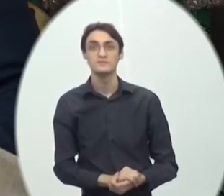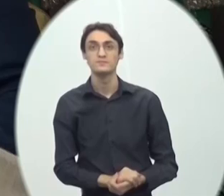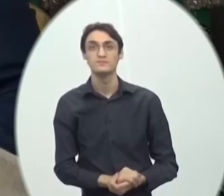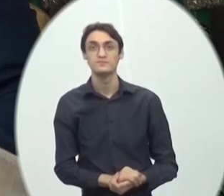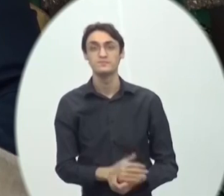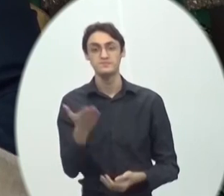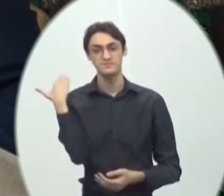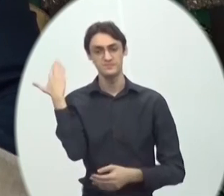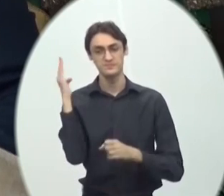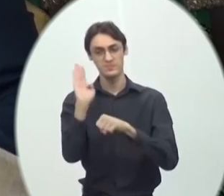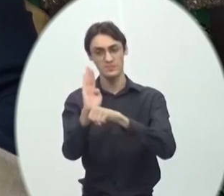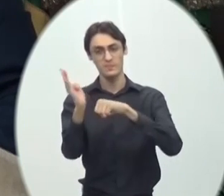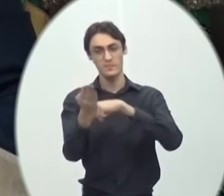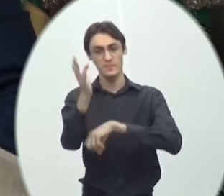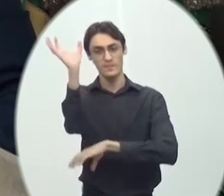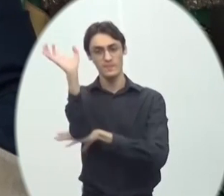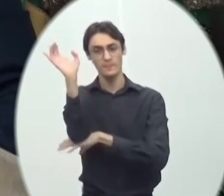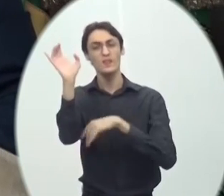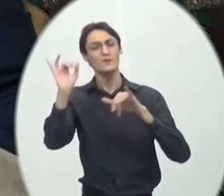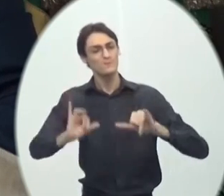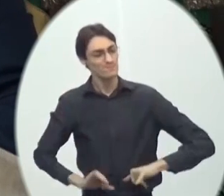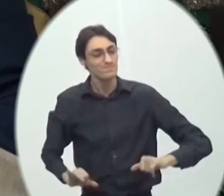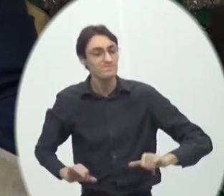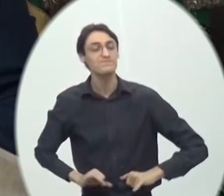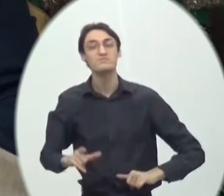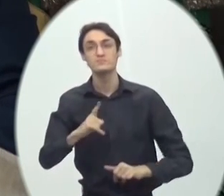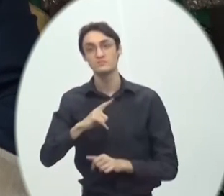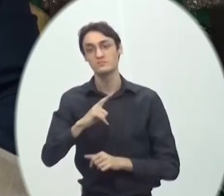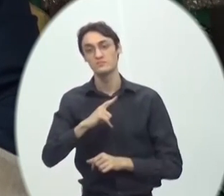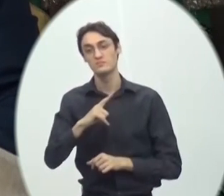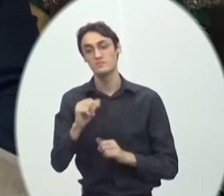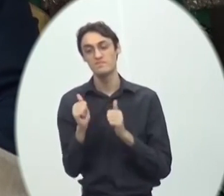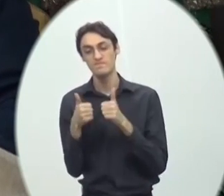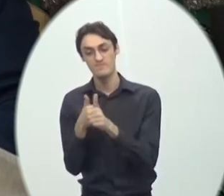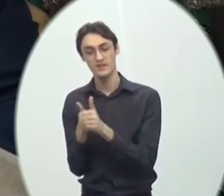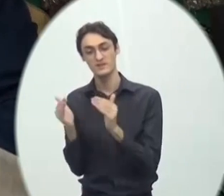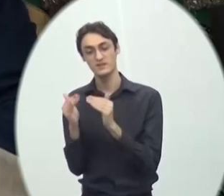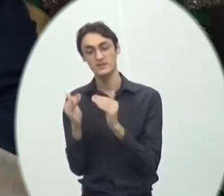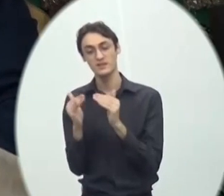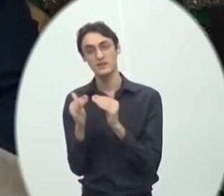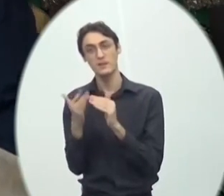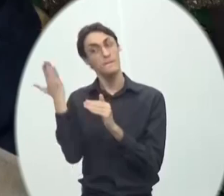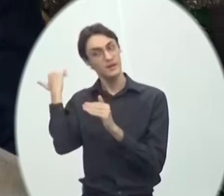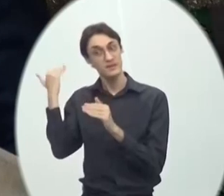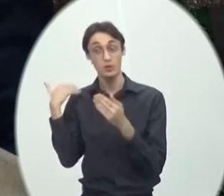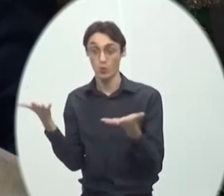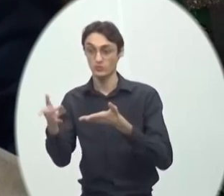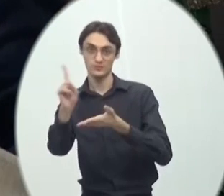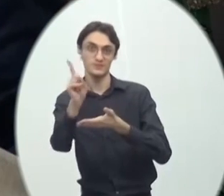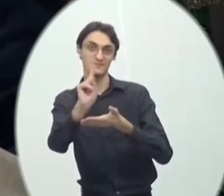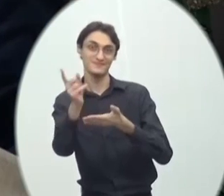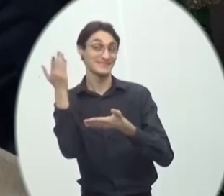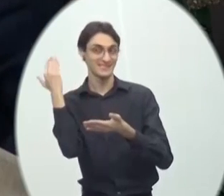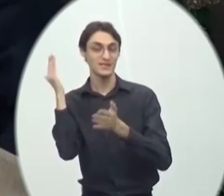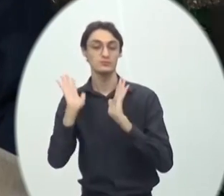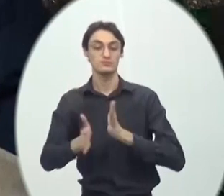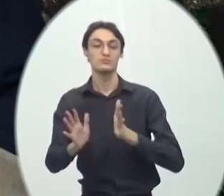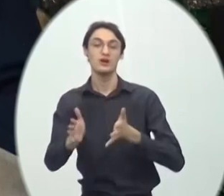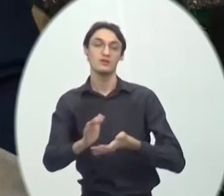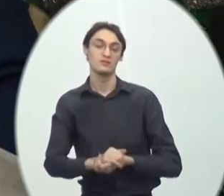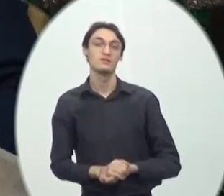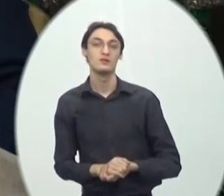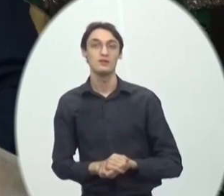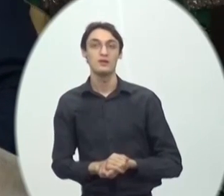no bairro próximo, nós sofremos bastante com isso, né? Próximo da nossa casa, ali assim, hoje, graças a Deus, não estou passando mais, mas já sofremos muito